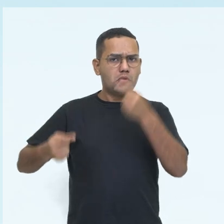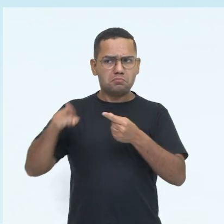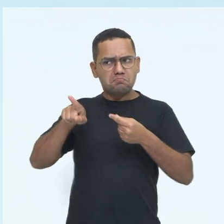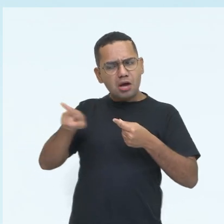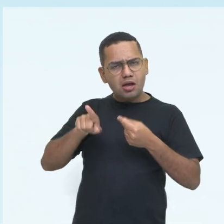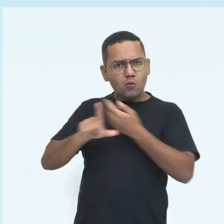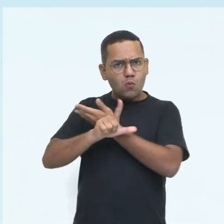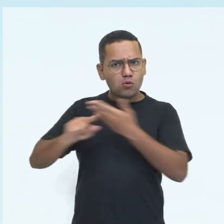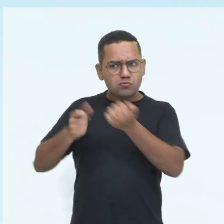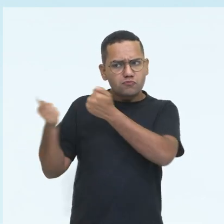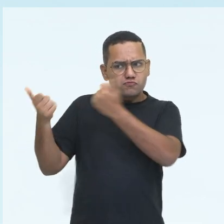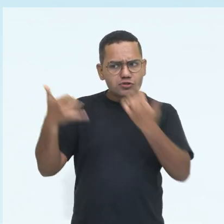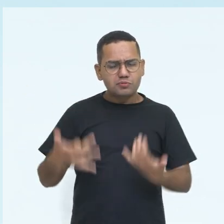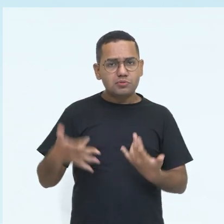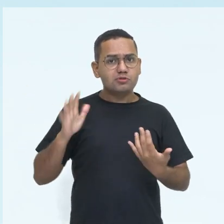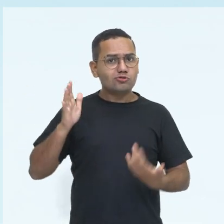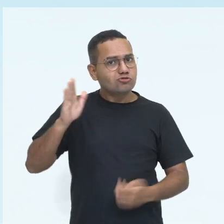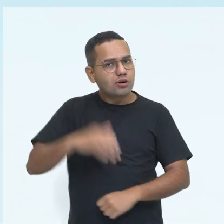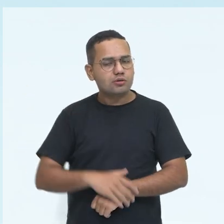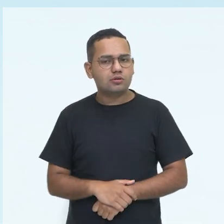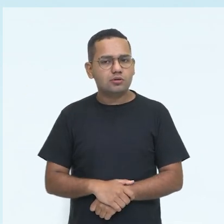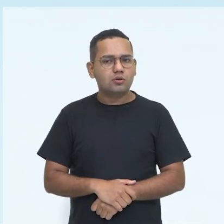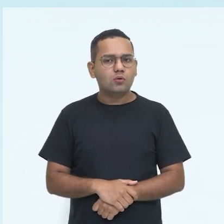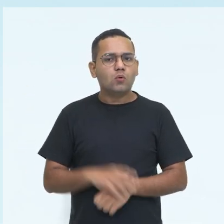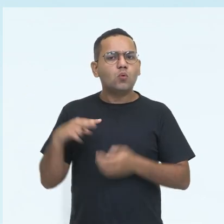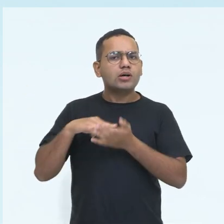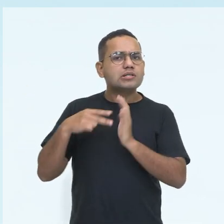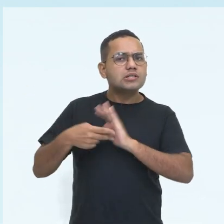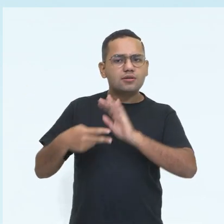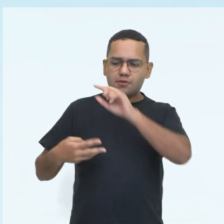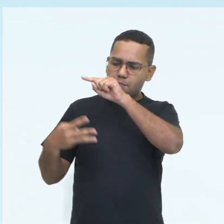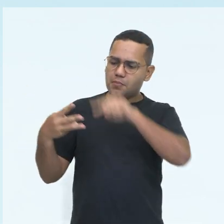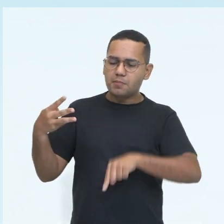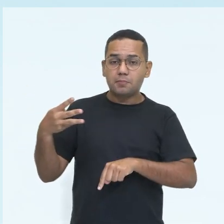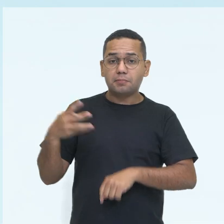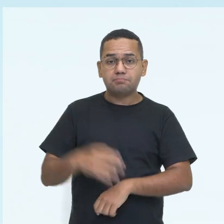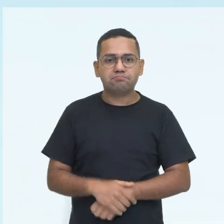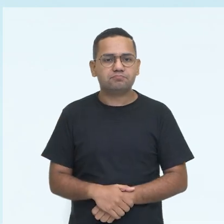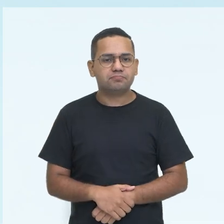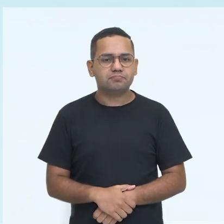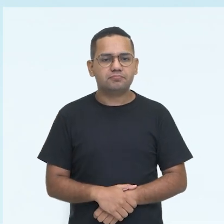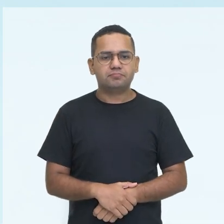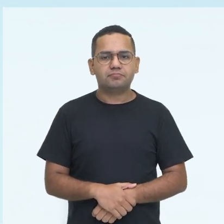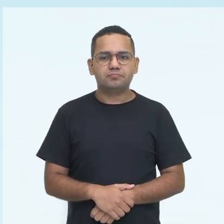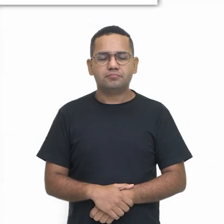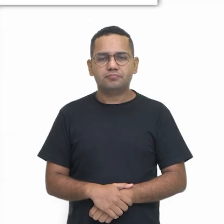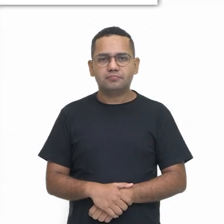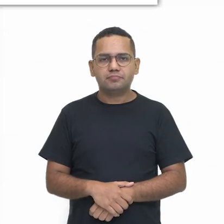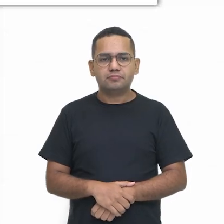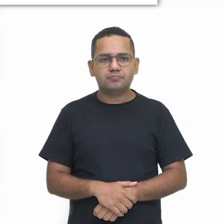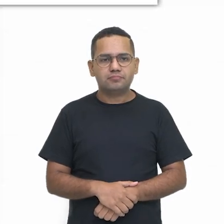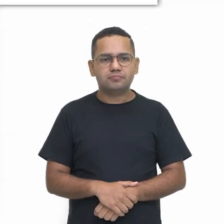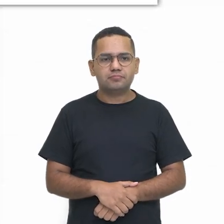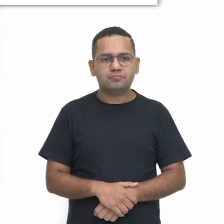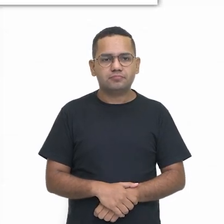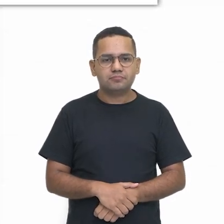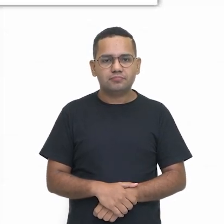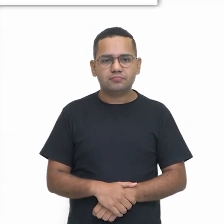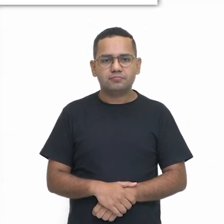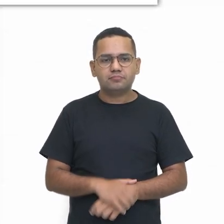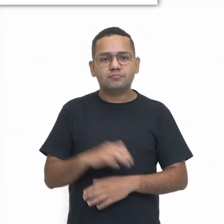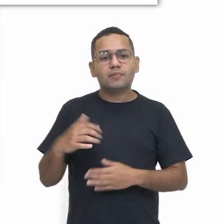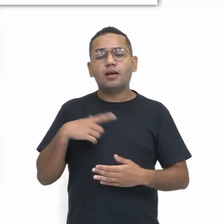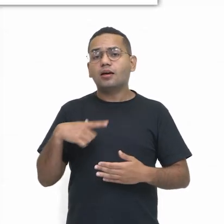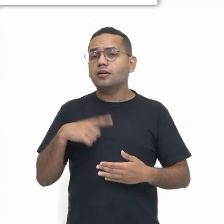nós o que seria esse poder econômico. É aquele poder que se vale de certos bens,